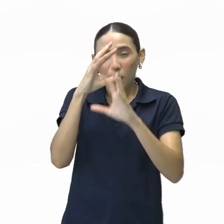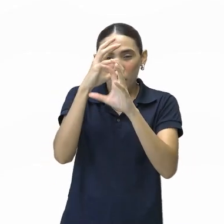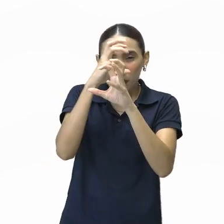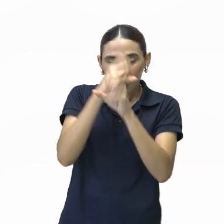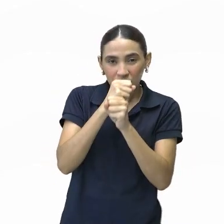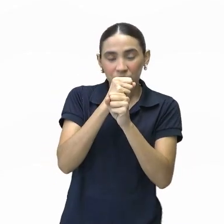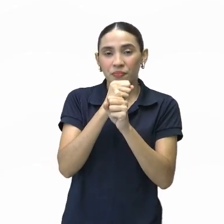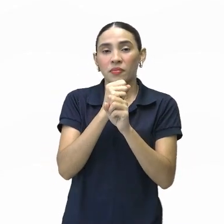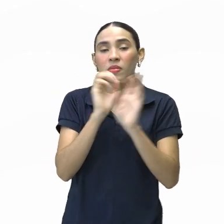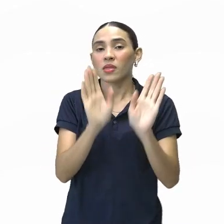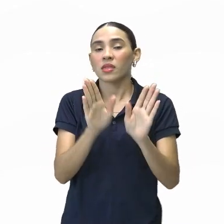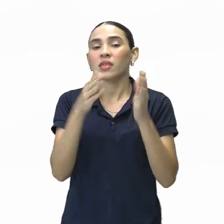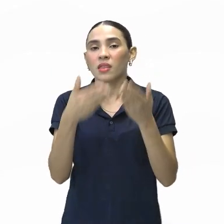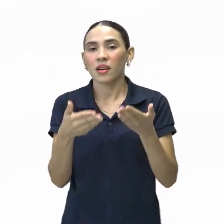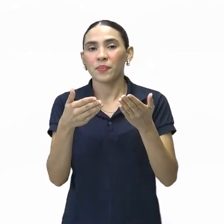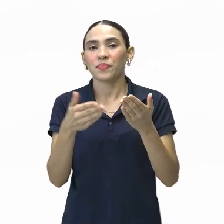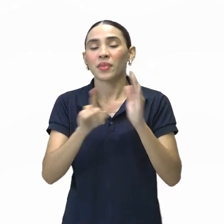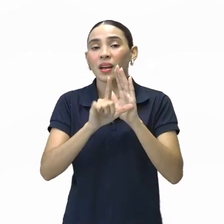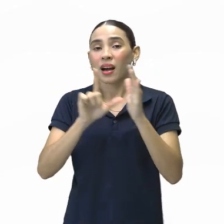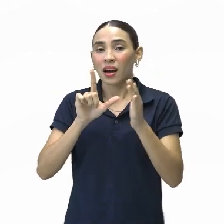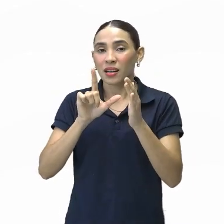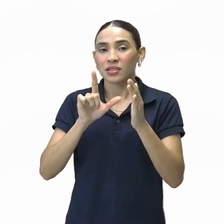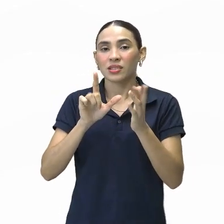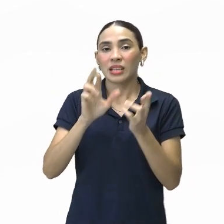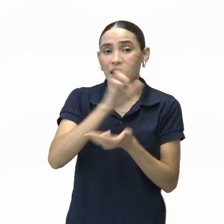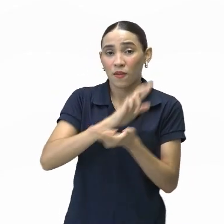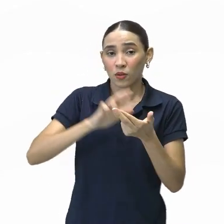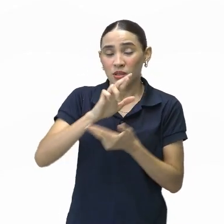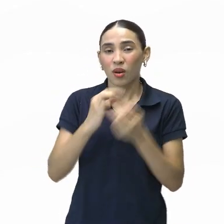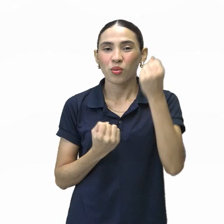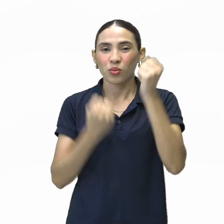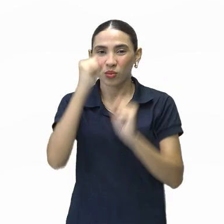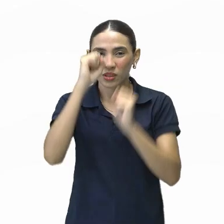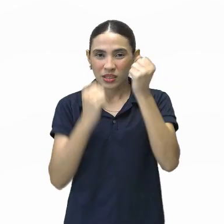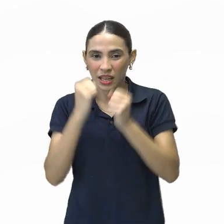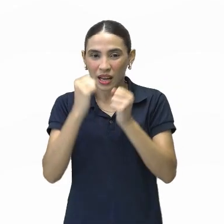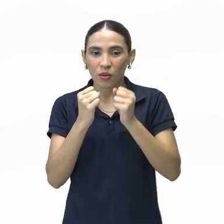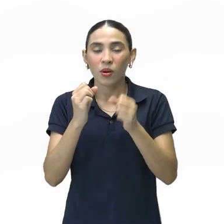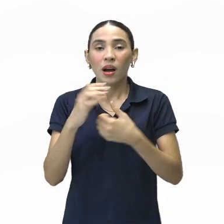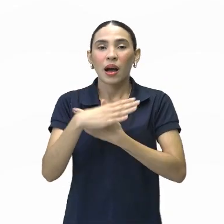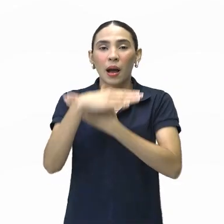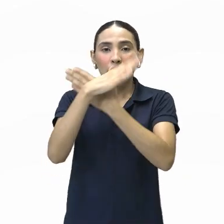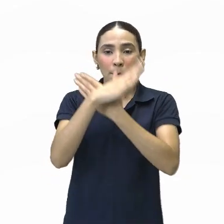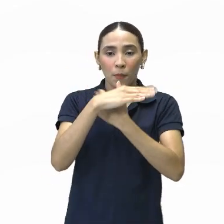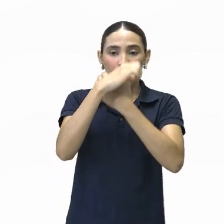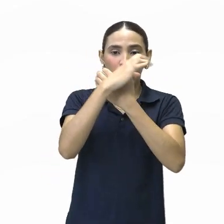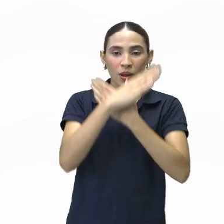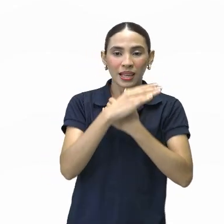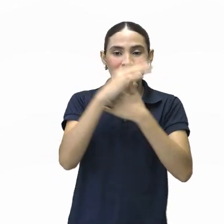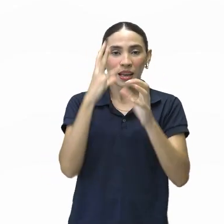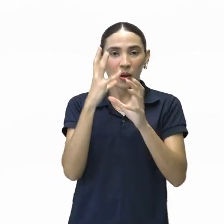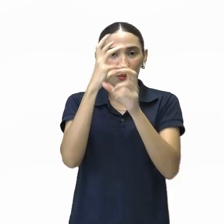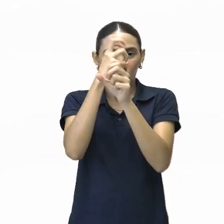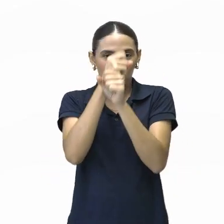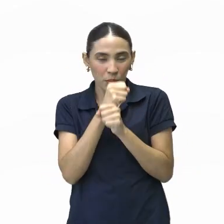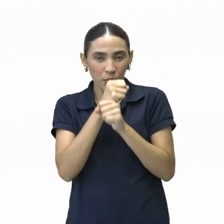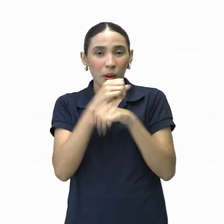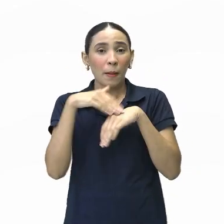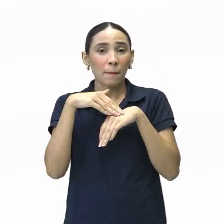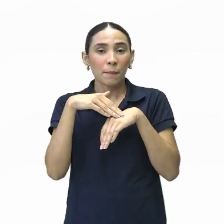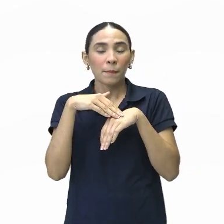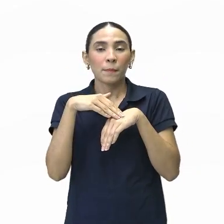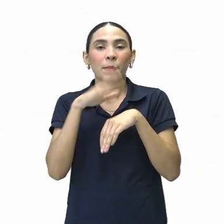escuras. Então, antes da Revolução Industrial, essas mariposas mais escuras ficavam mais